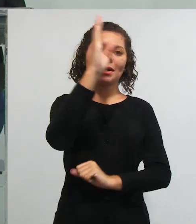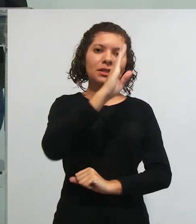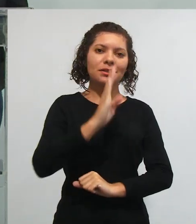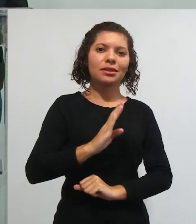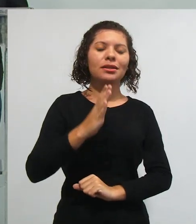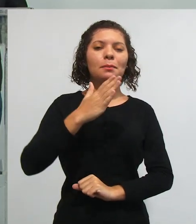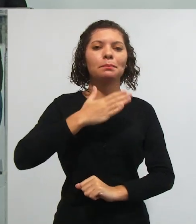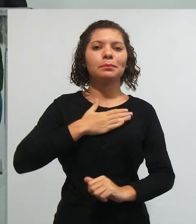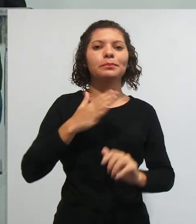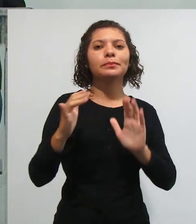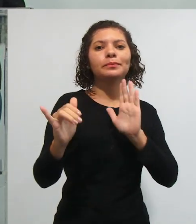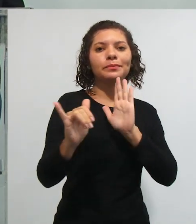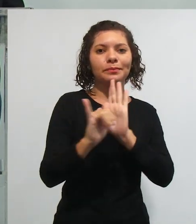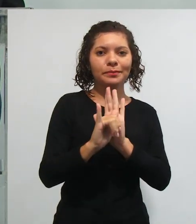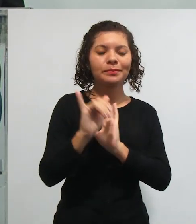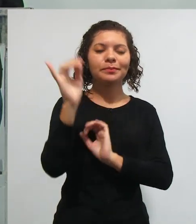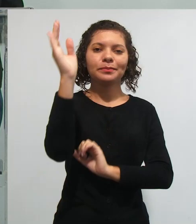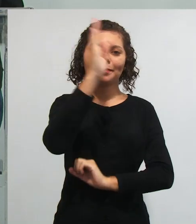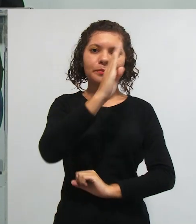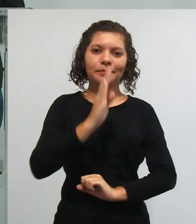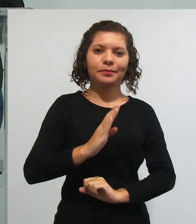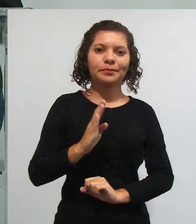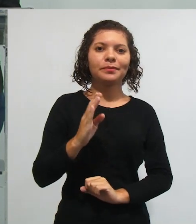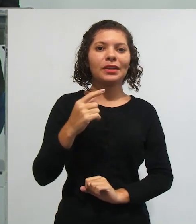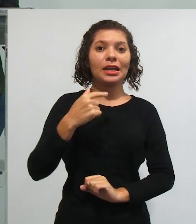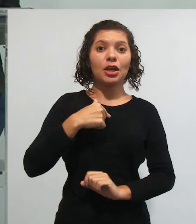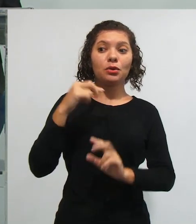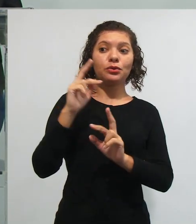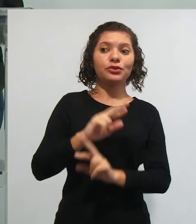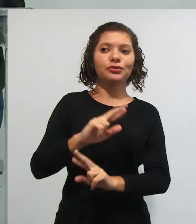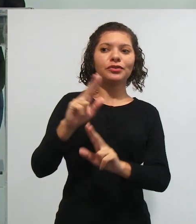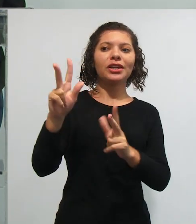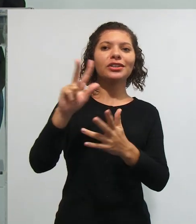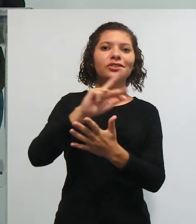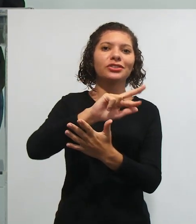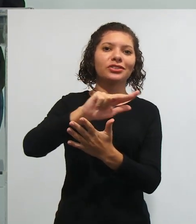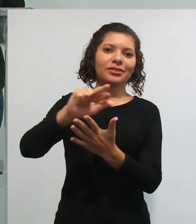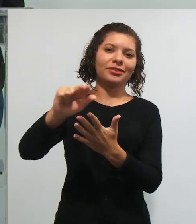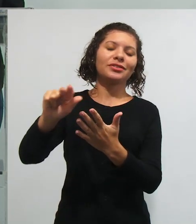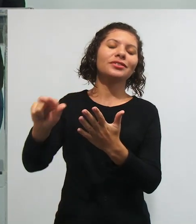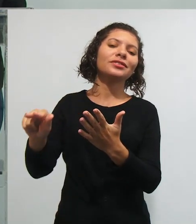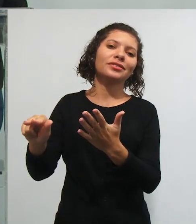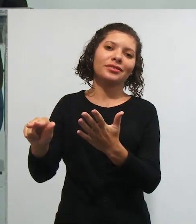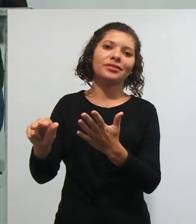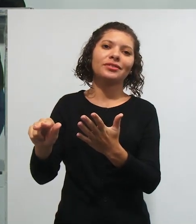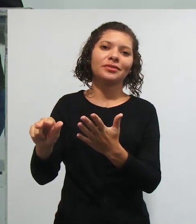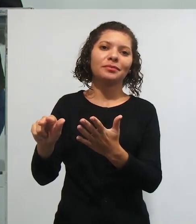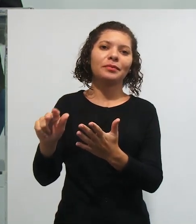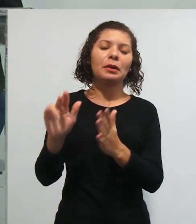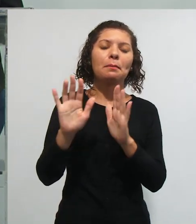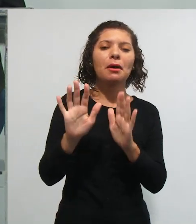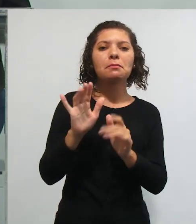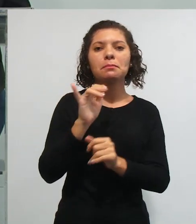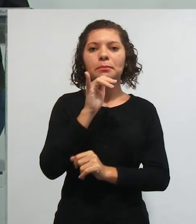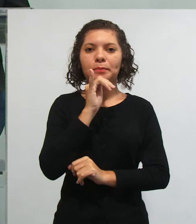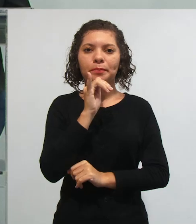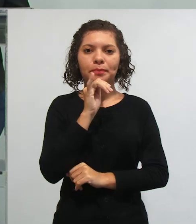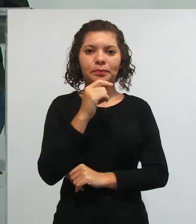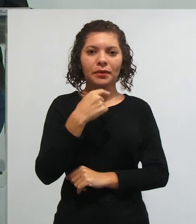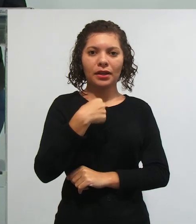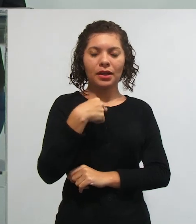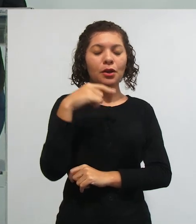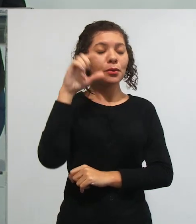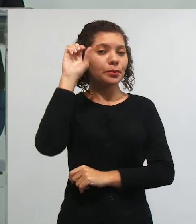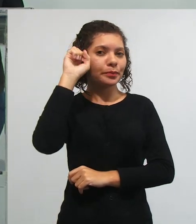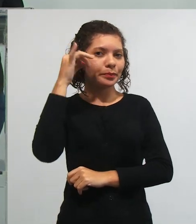identidade é brasileira e isso eu já me diferencio dos demais quando eu digo que eu fiz a